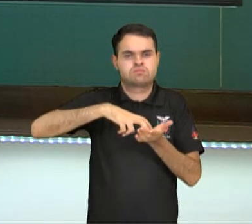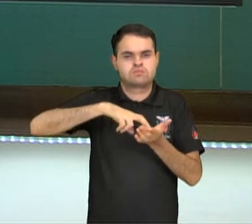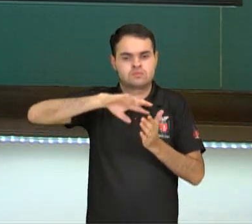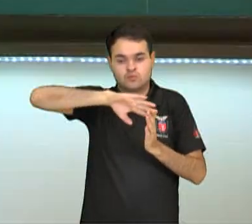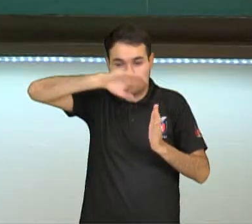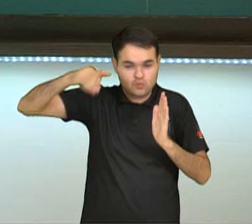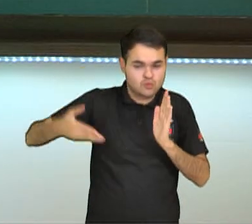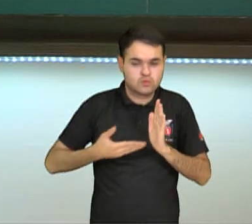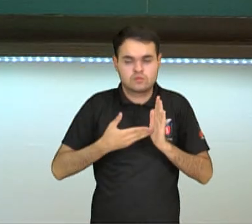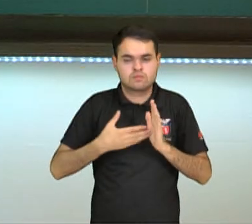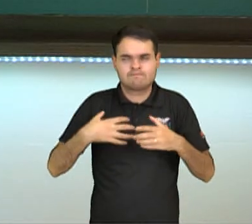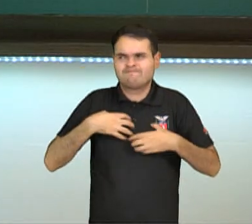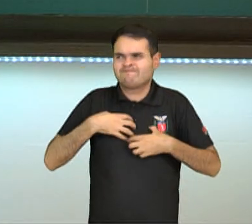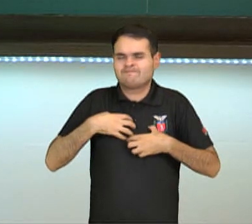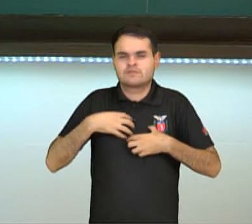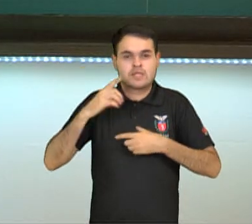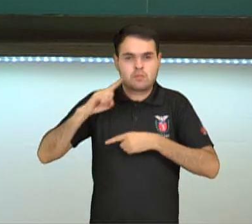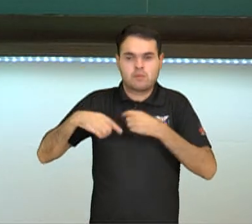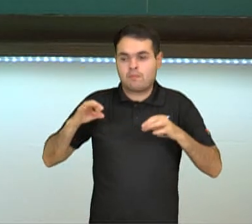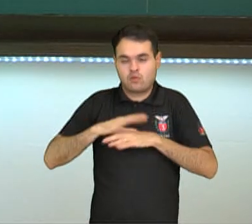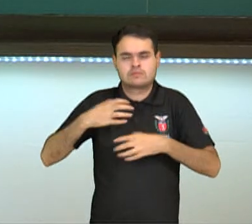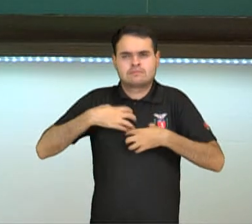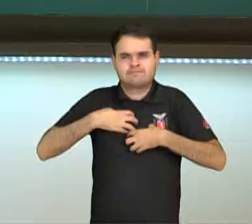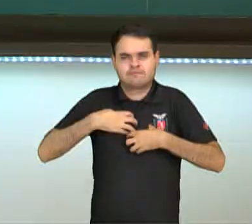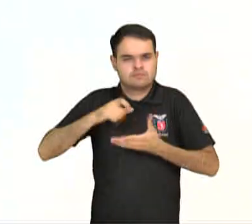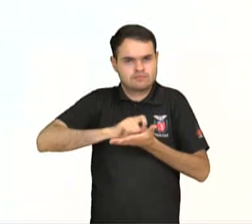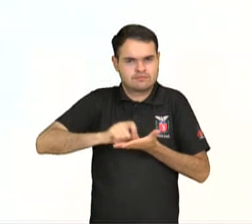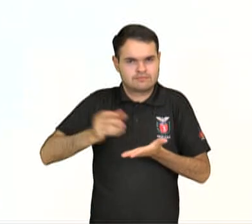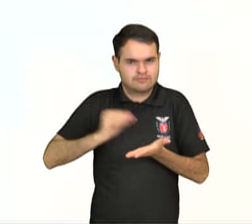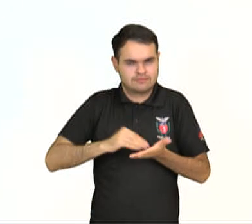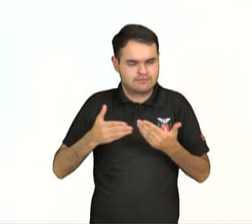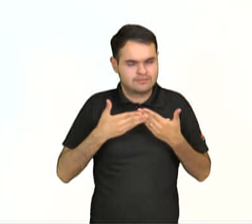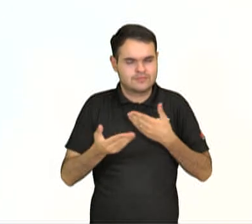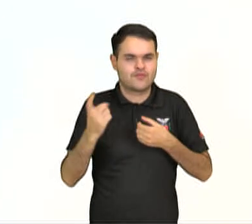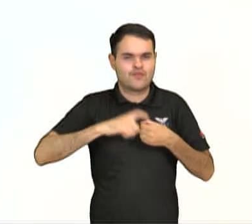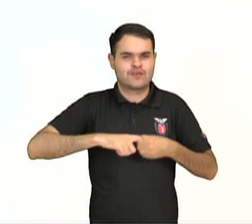tá bom? A gente vai dar uma paradinha e já voltamos.